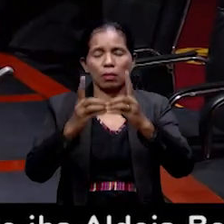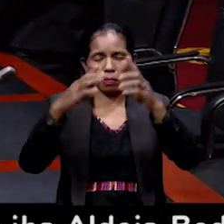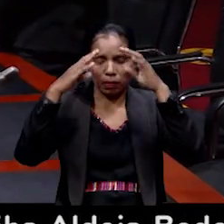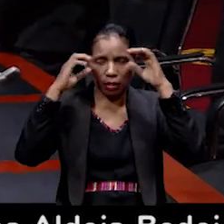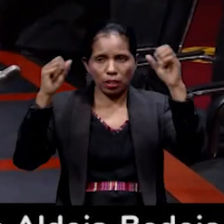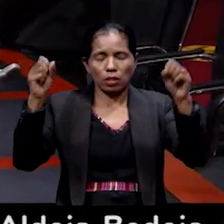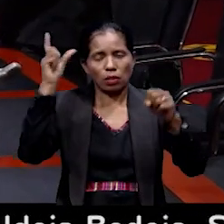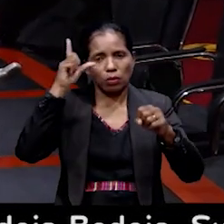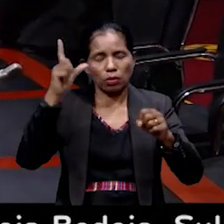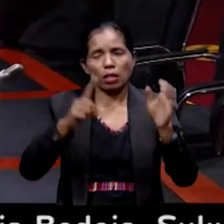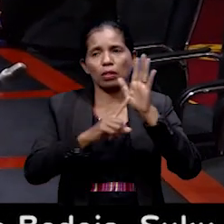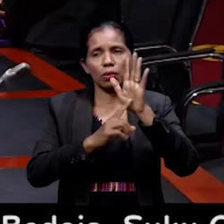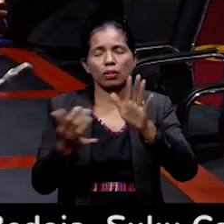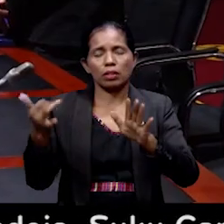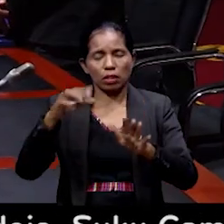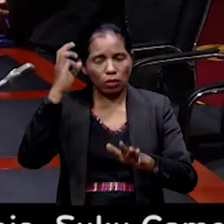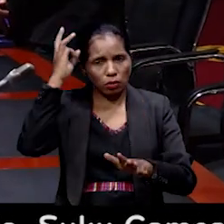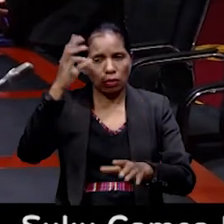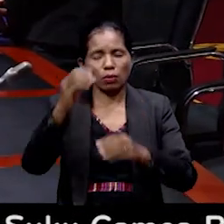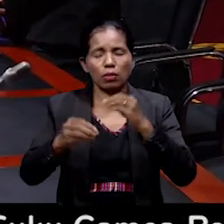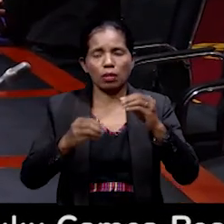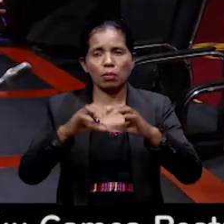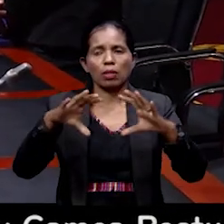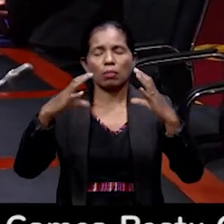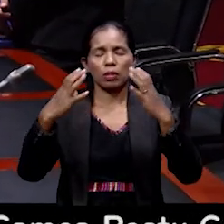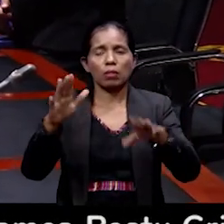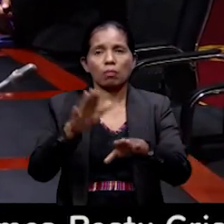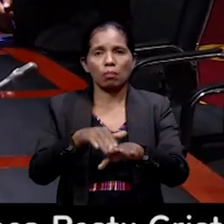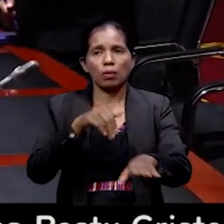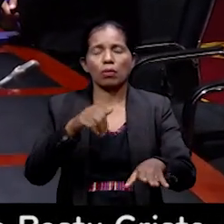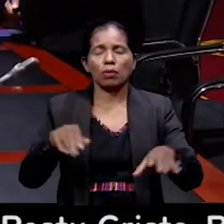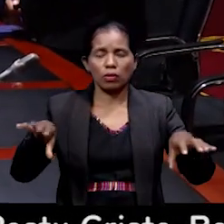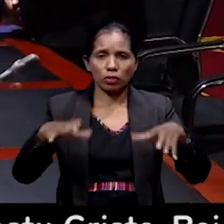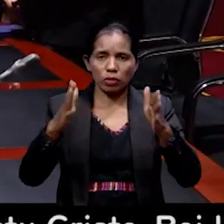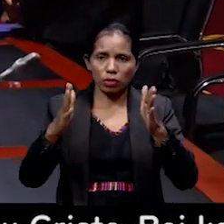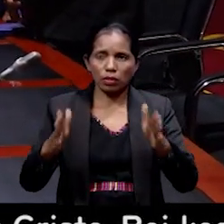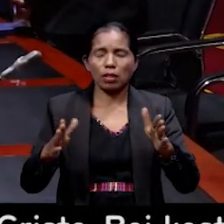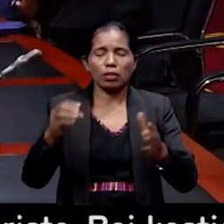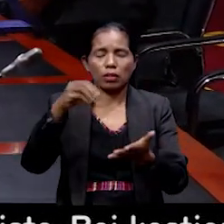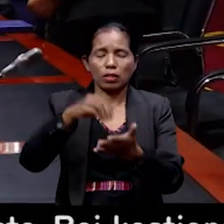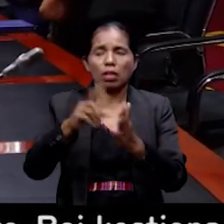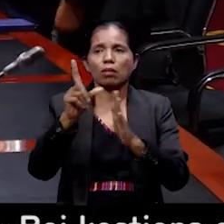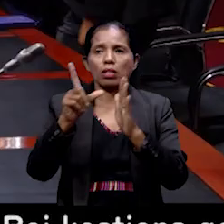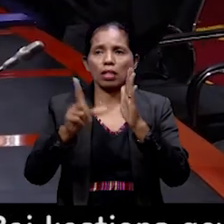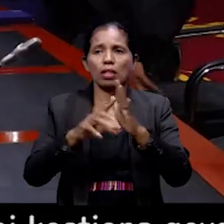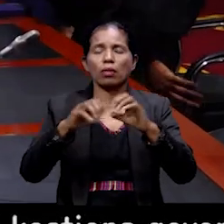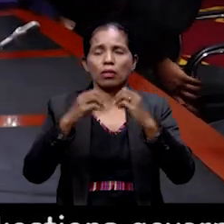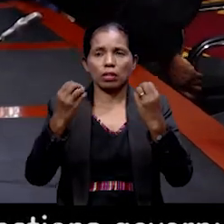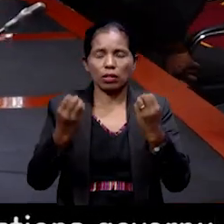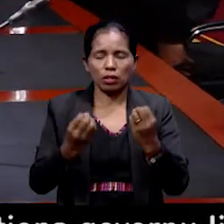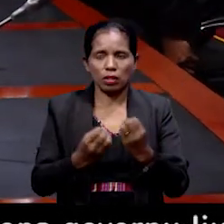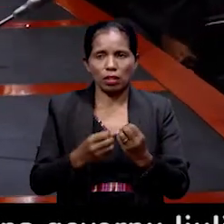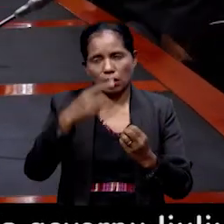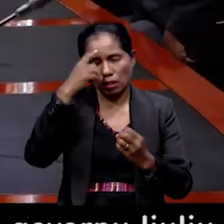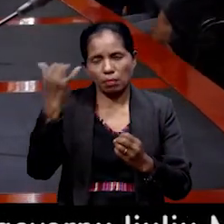Guterres Luolo, onde atu ser ne preocupação com a Comissão Recrutamento, no seleção ne beato tau Lei Organização Judiciária,